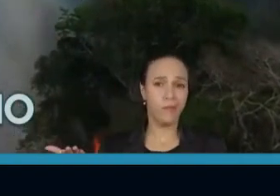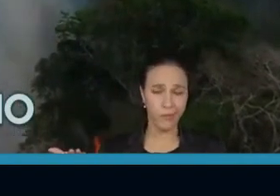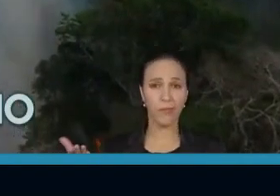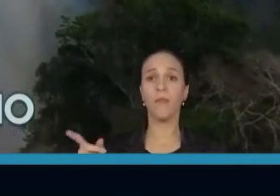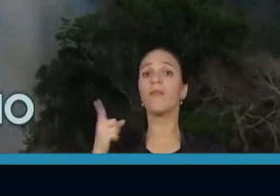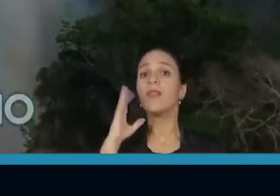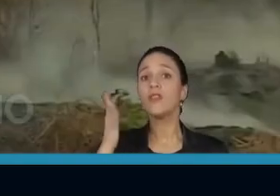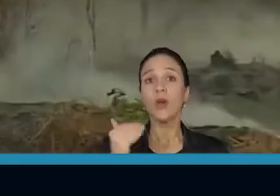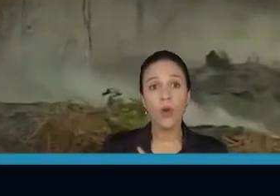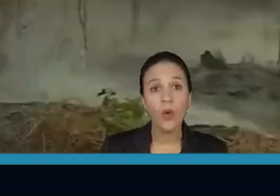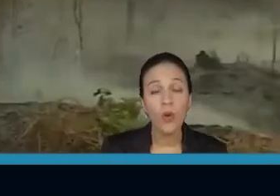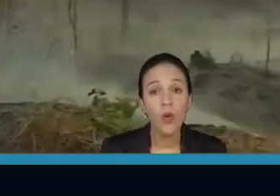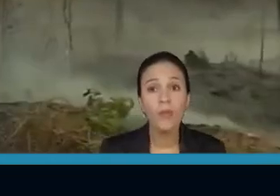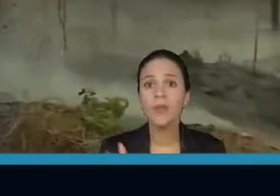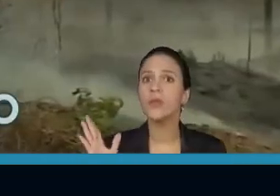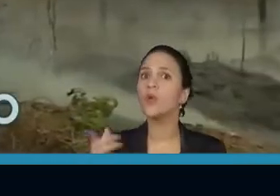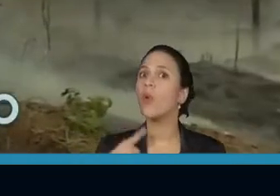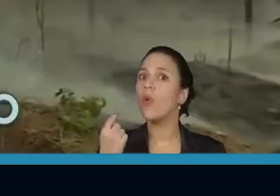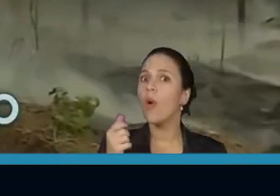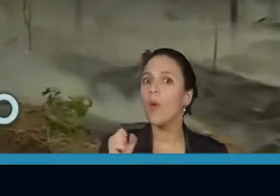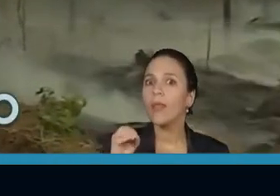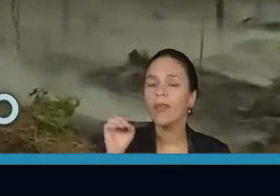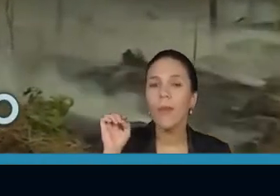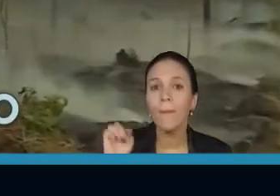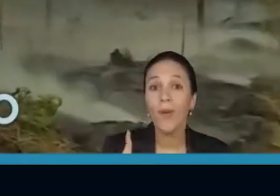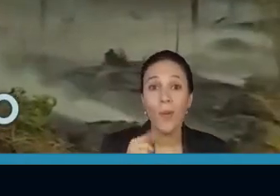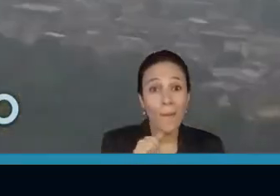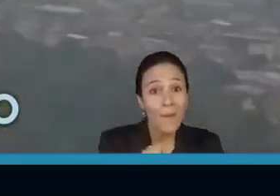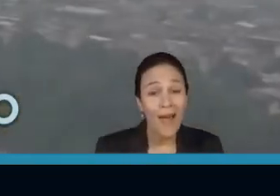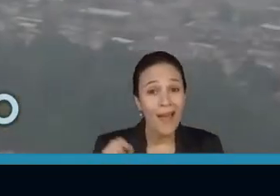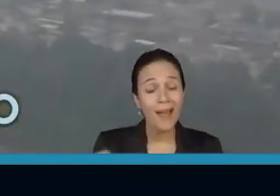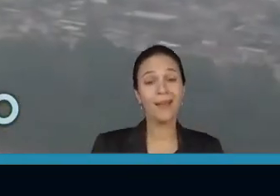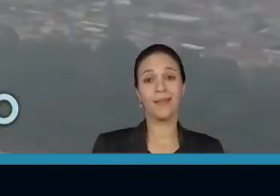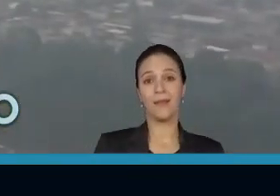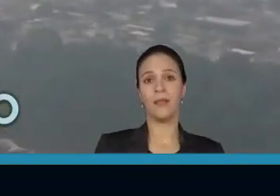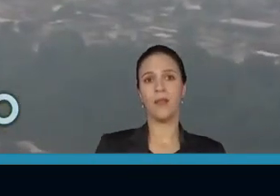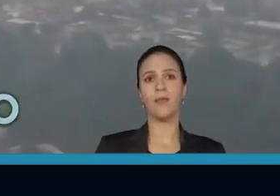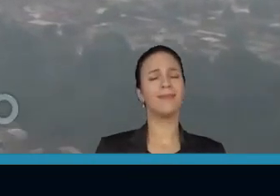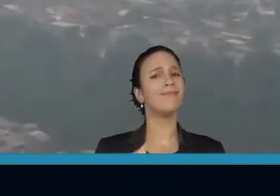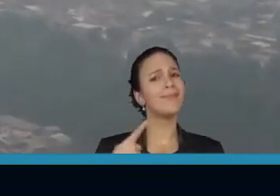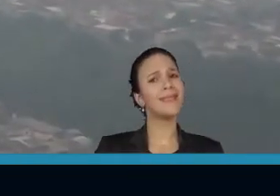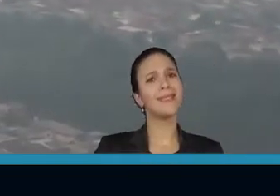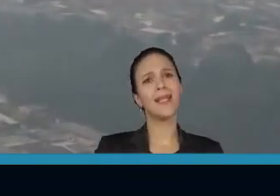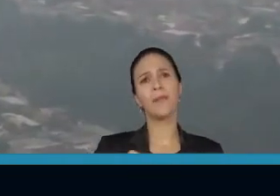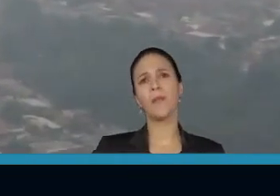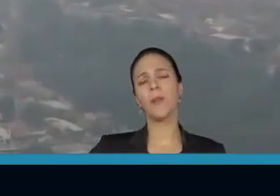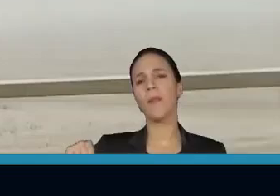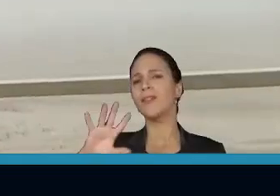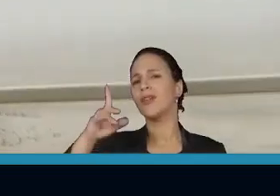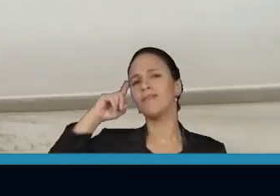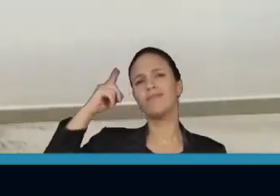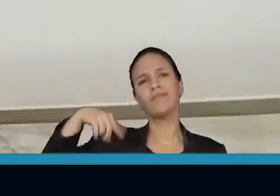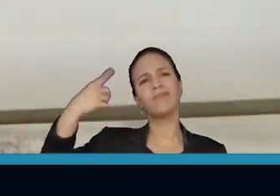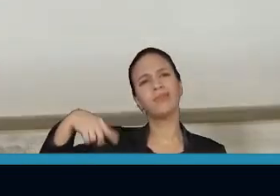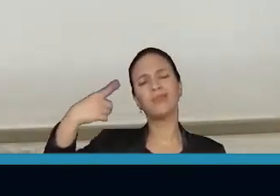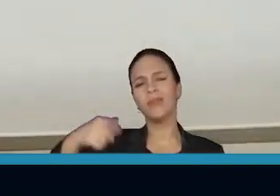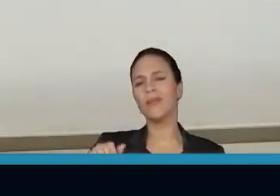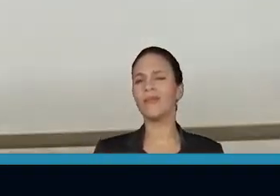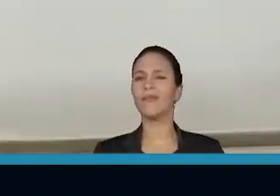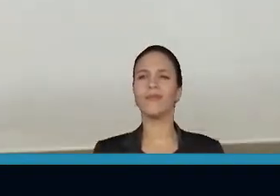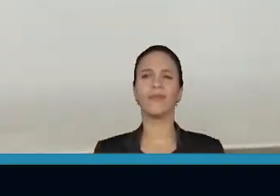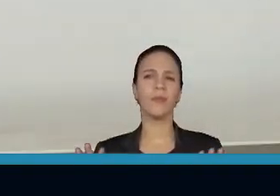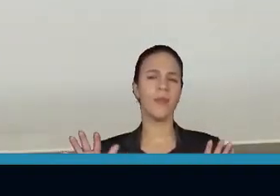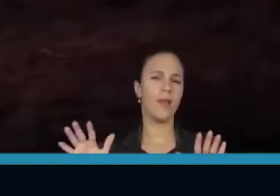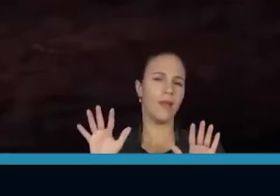desde o início do ano, quase 80 mil só no mês de setembro, cidades inteiras estão convivendo há dias com as consequências